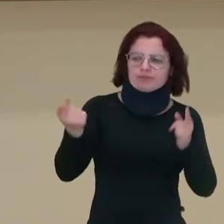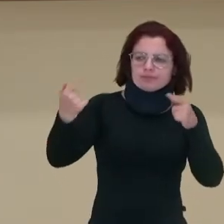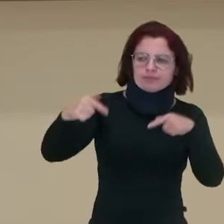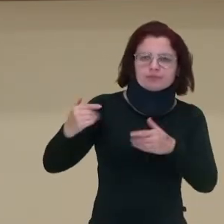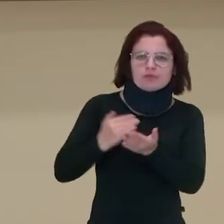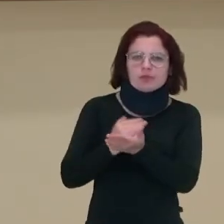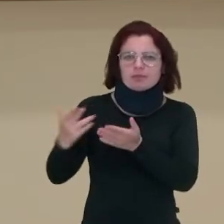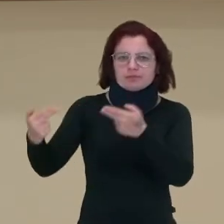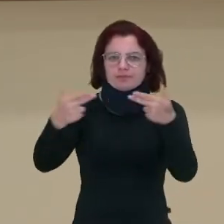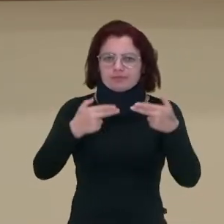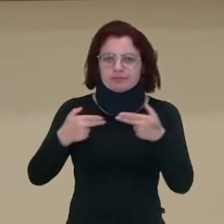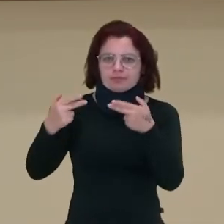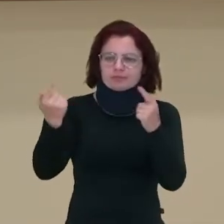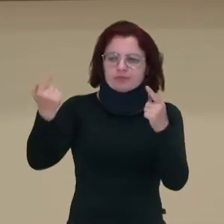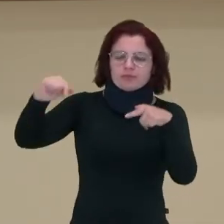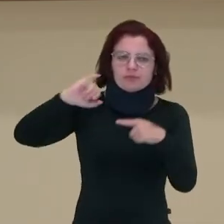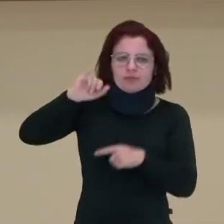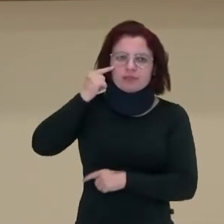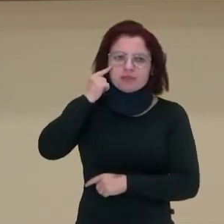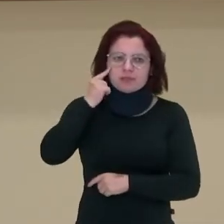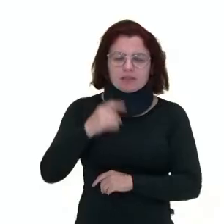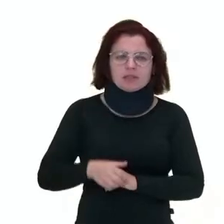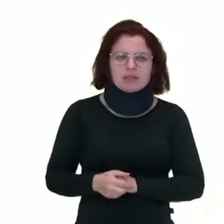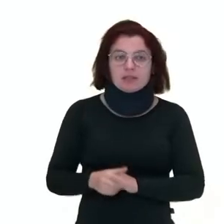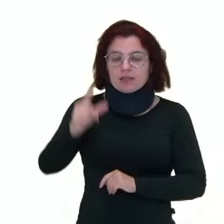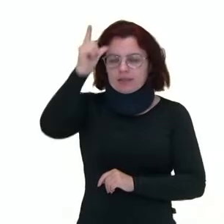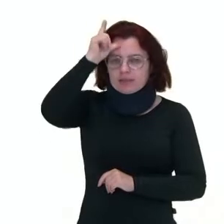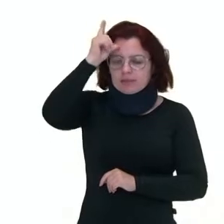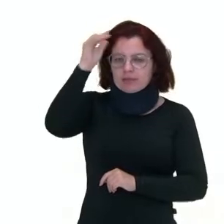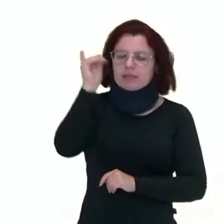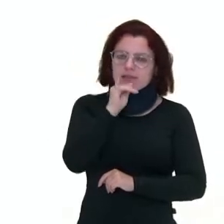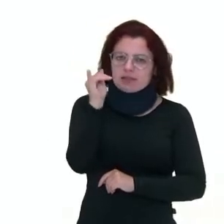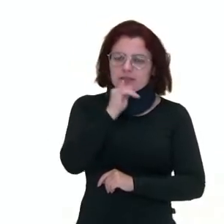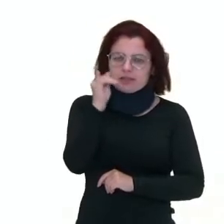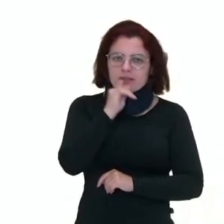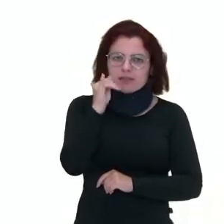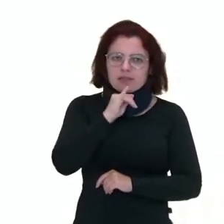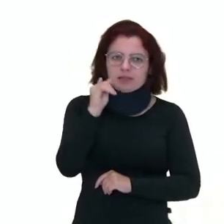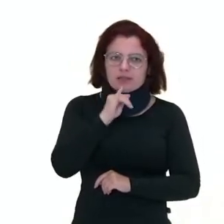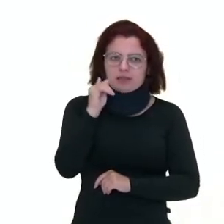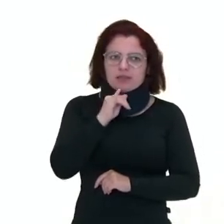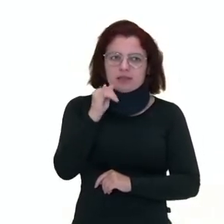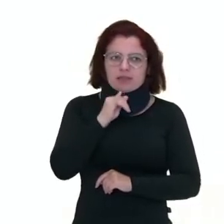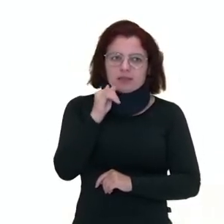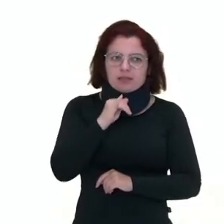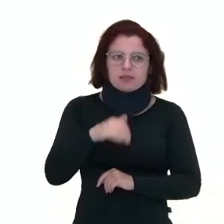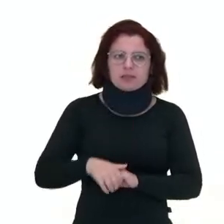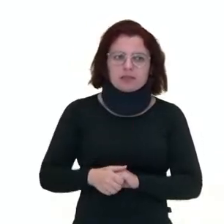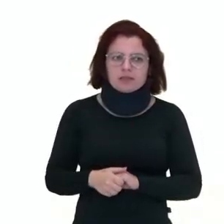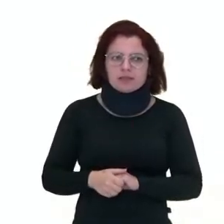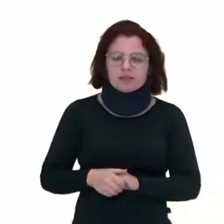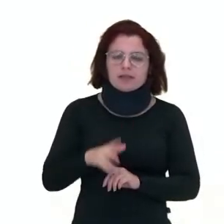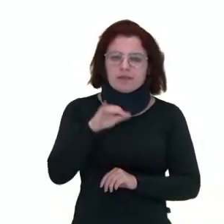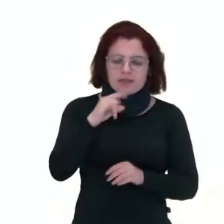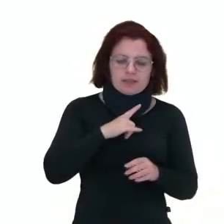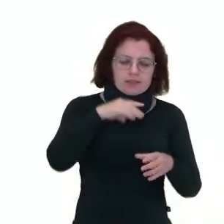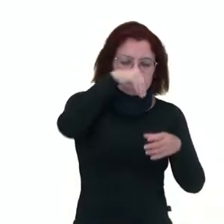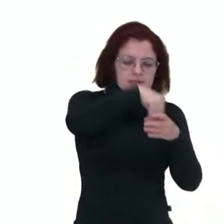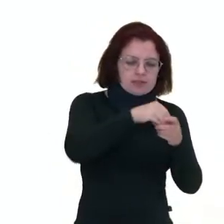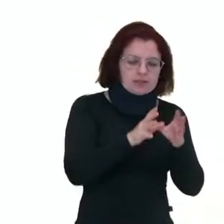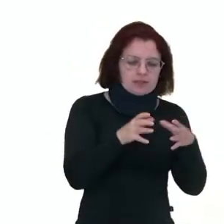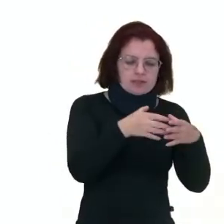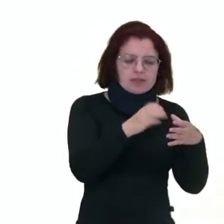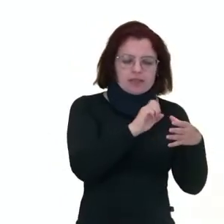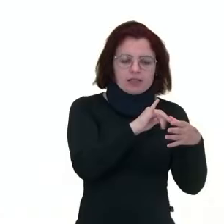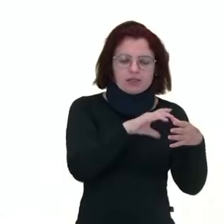Japão. Automaticamente, a Alemanha e Itália, que faziam parte do grupo do eixo, vai se unir ali